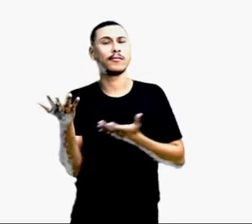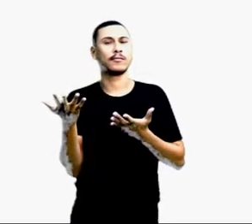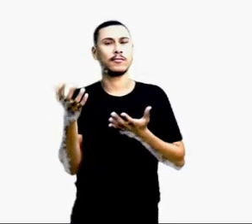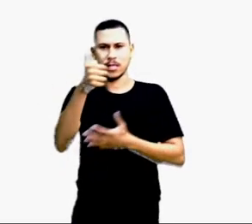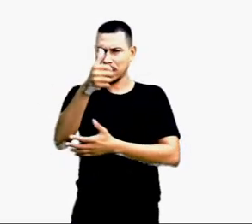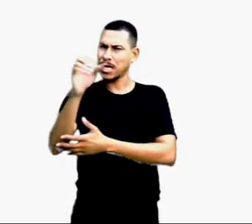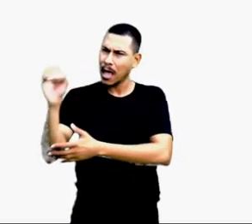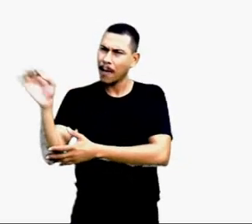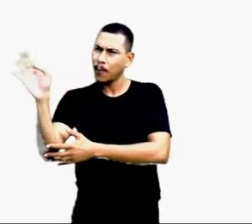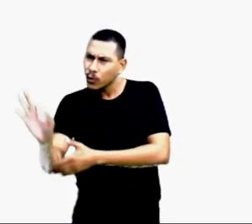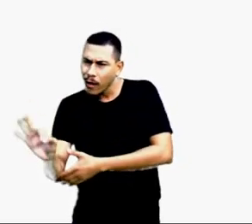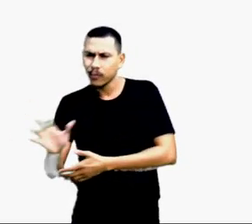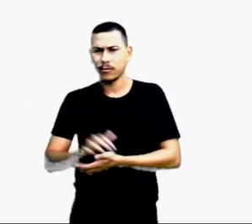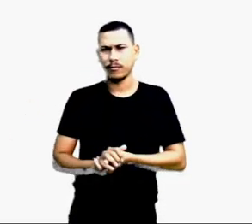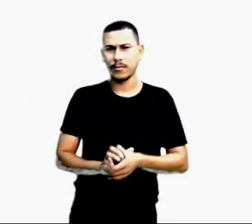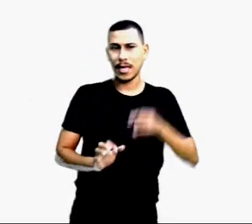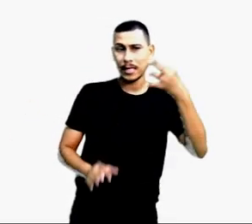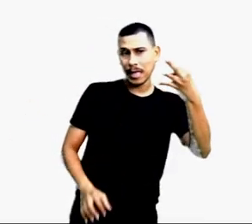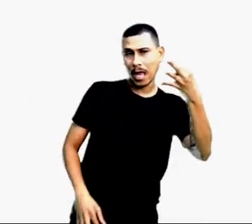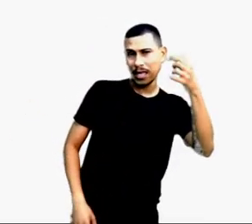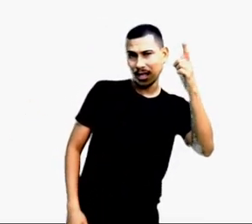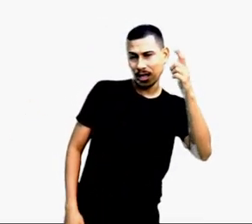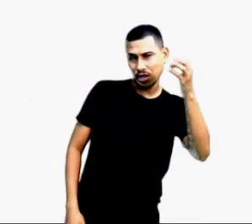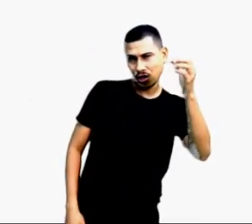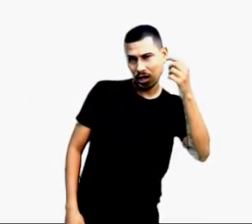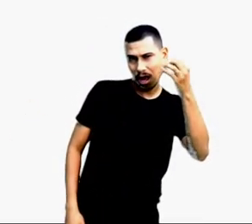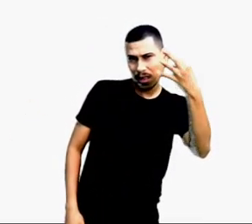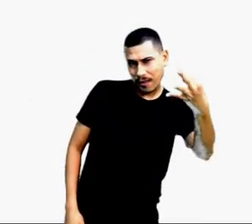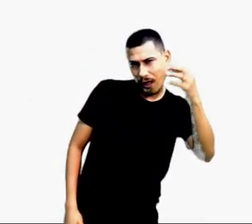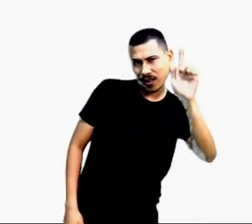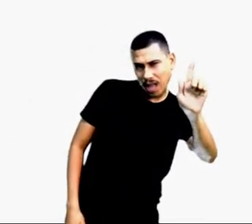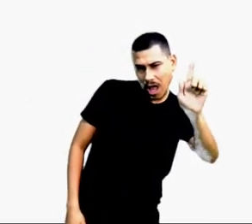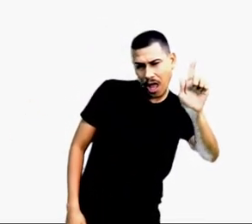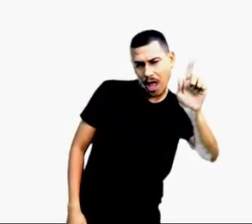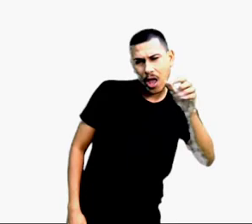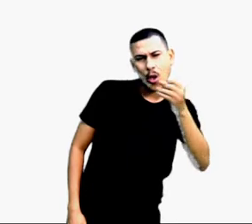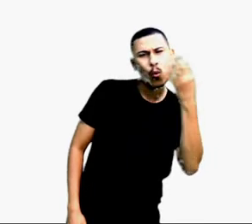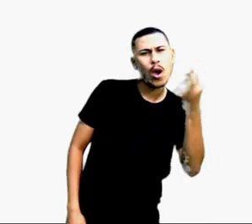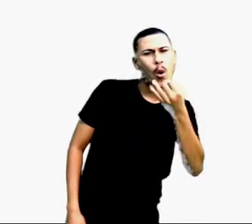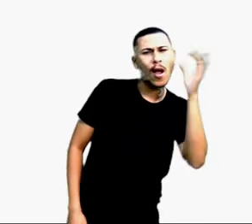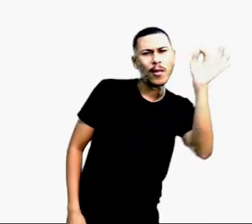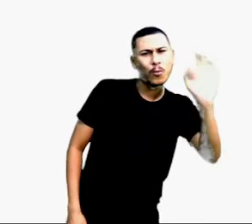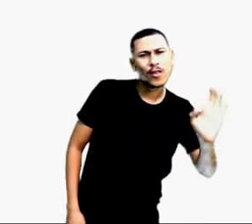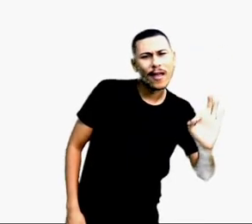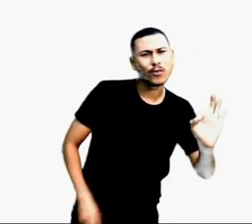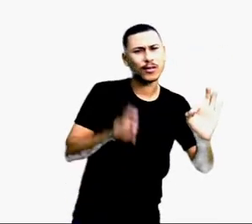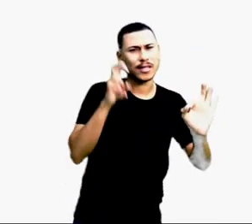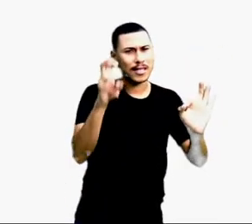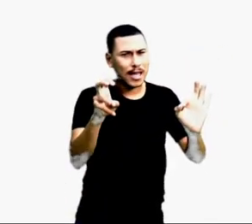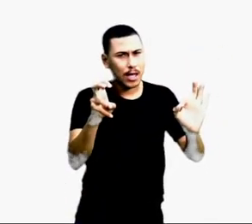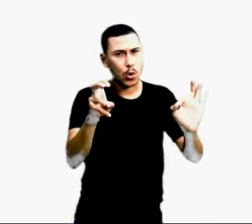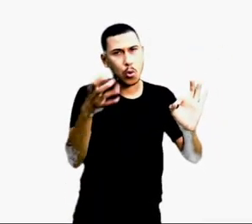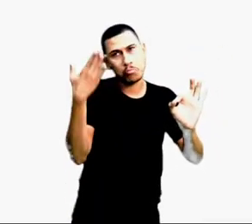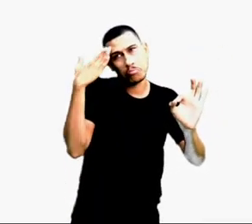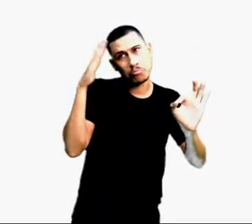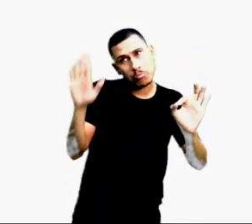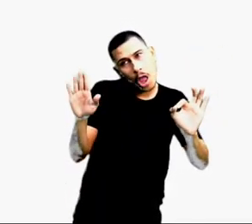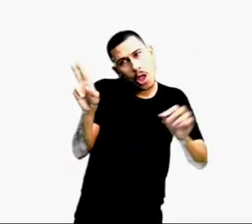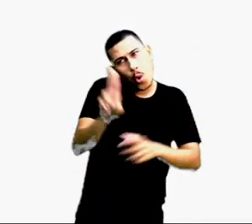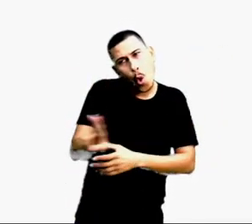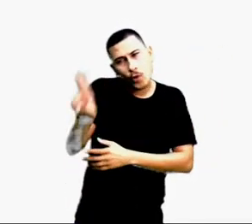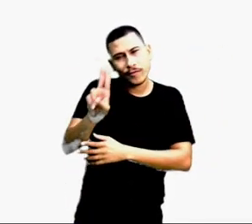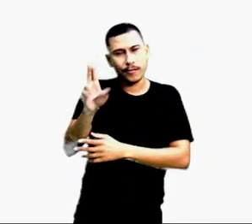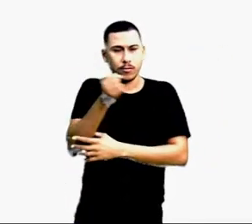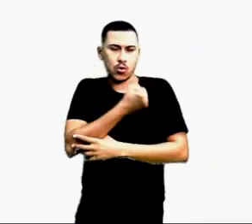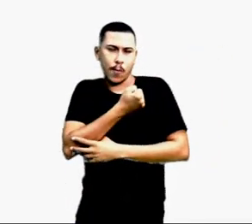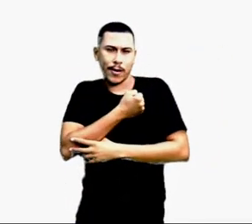100%. E a 3G será quantos por cento de 5? Como não sei, usarei o número